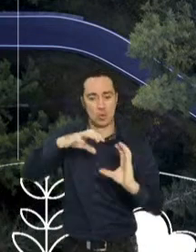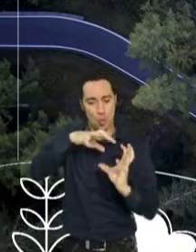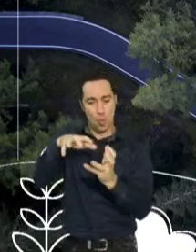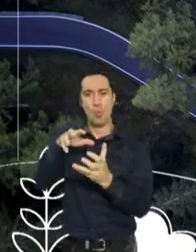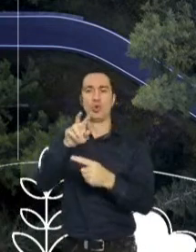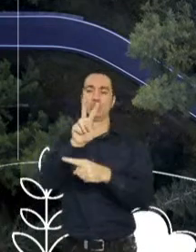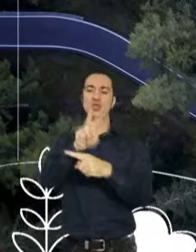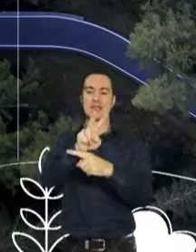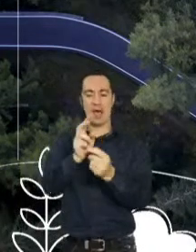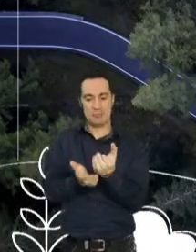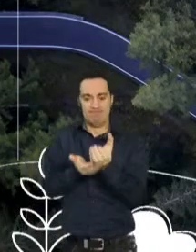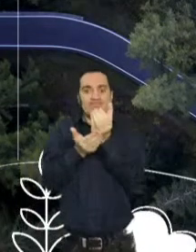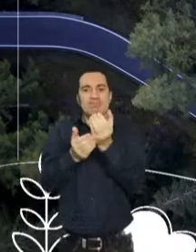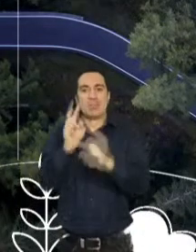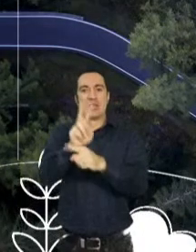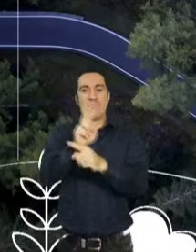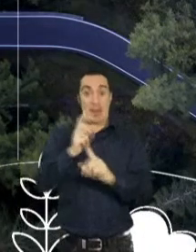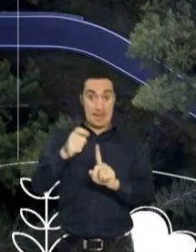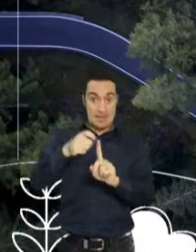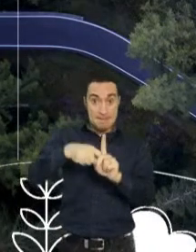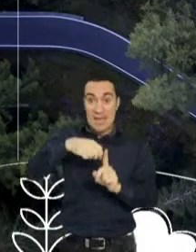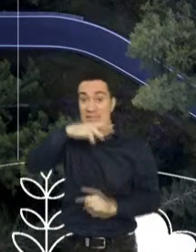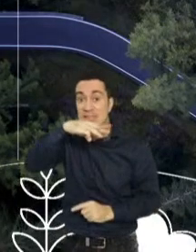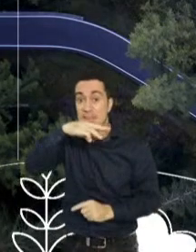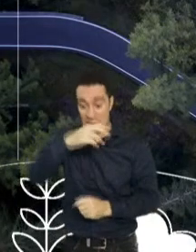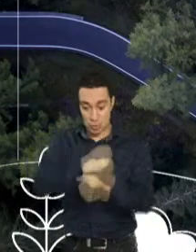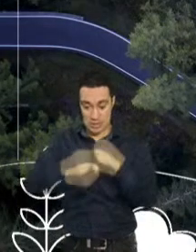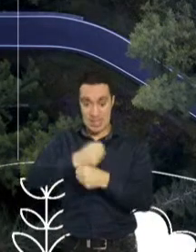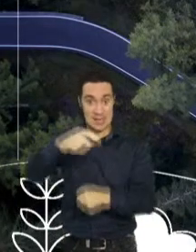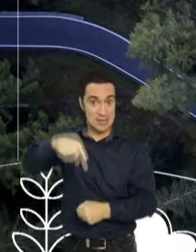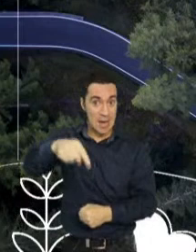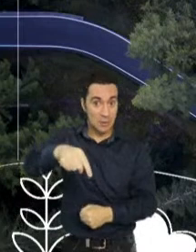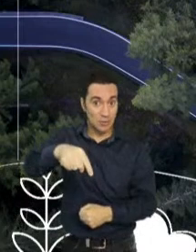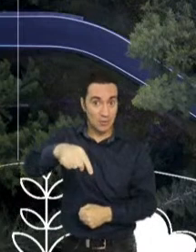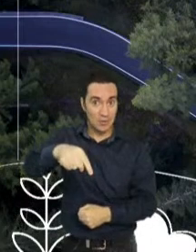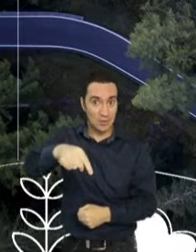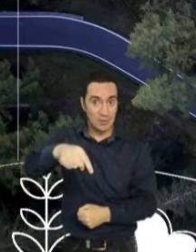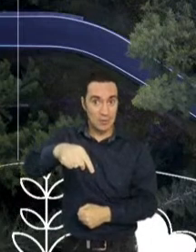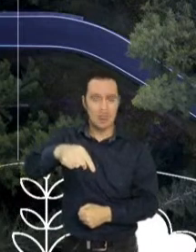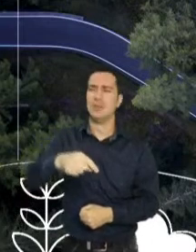Então, em março mesmo desse ano, nós